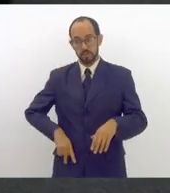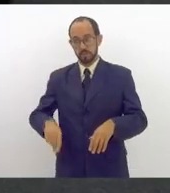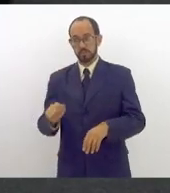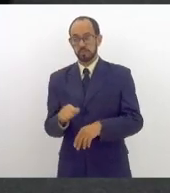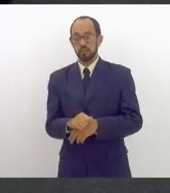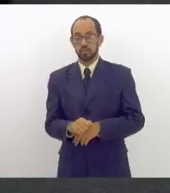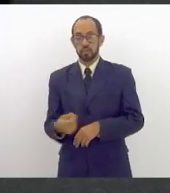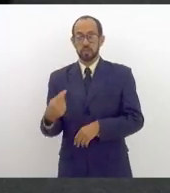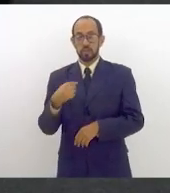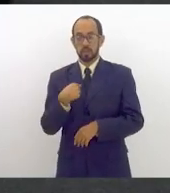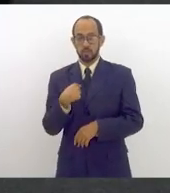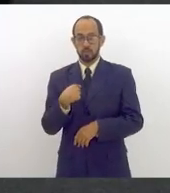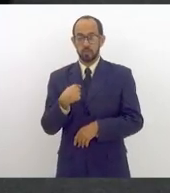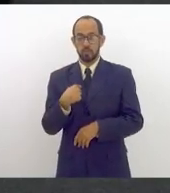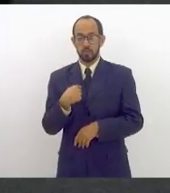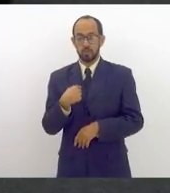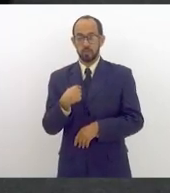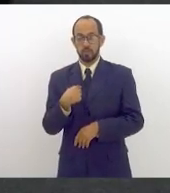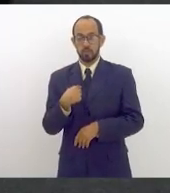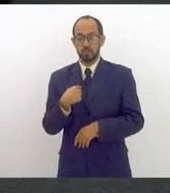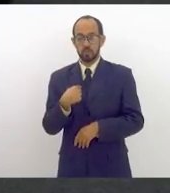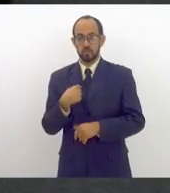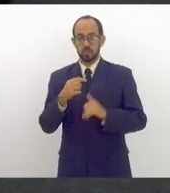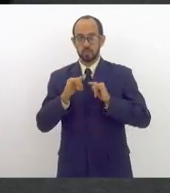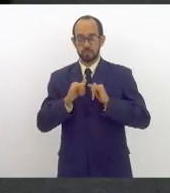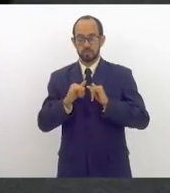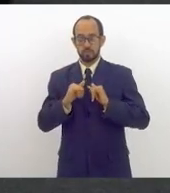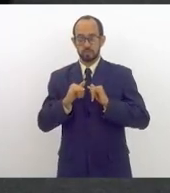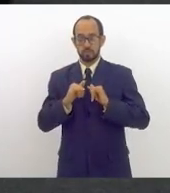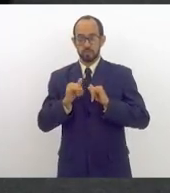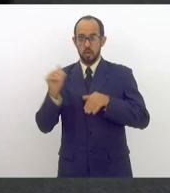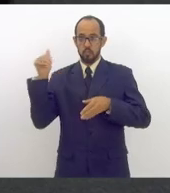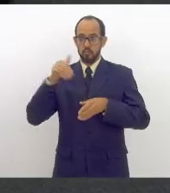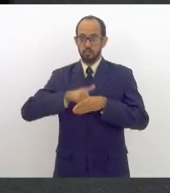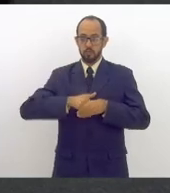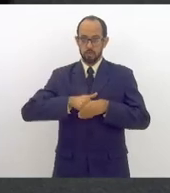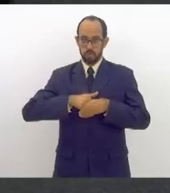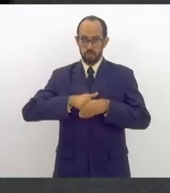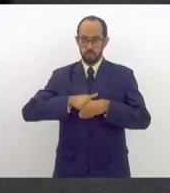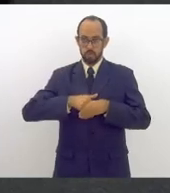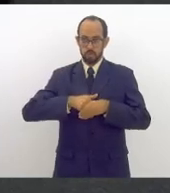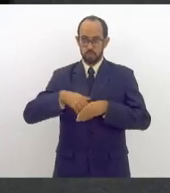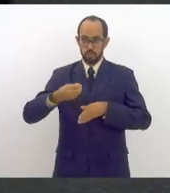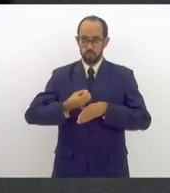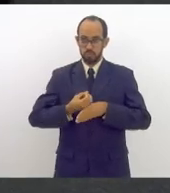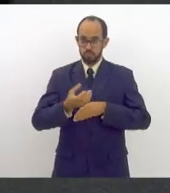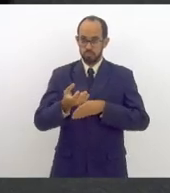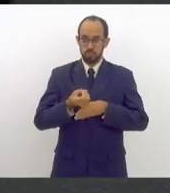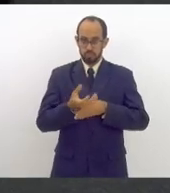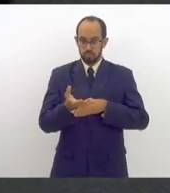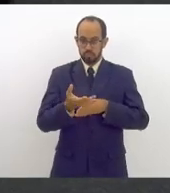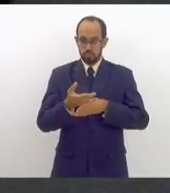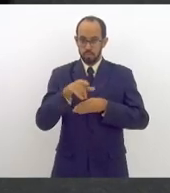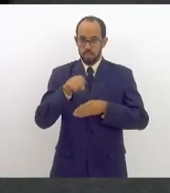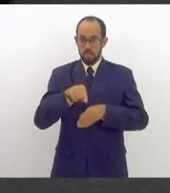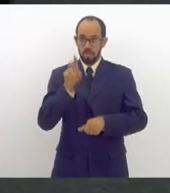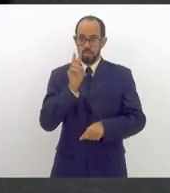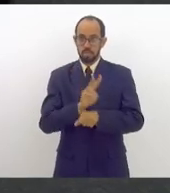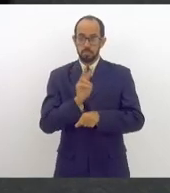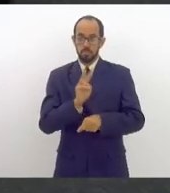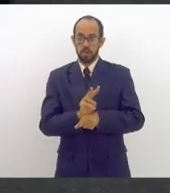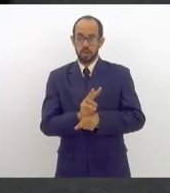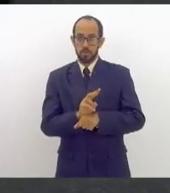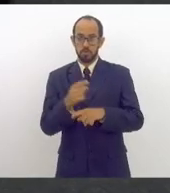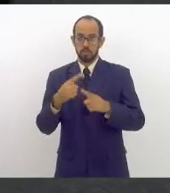eu estou exarando o meu voto de caráter provisório, porque